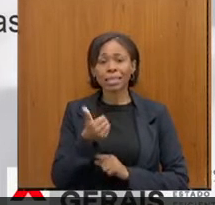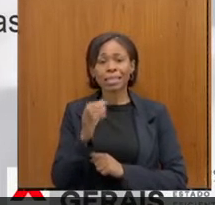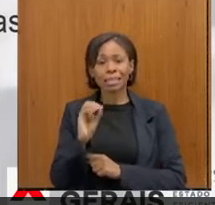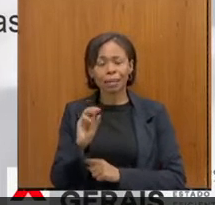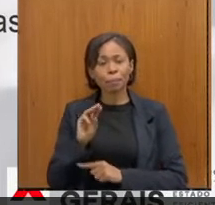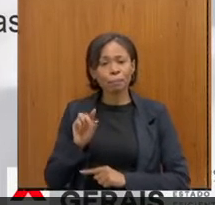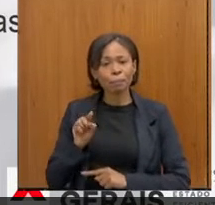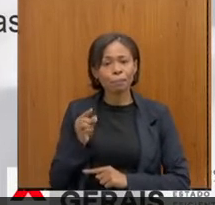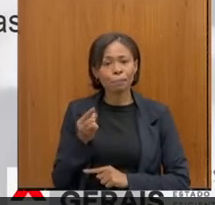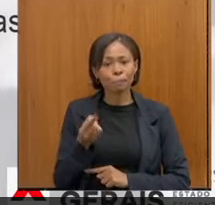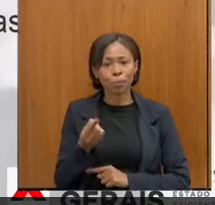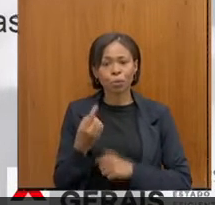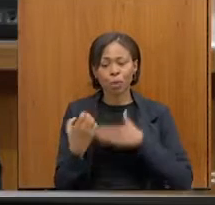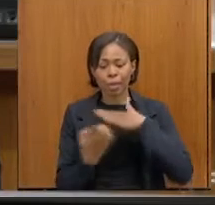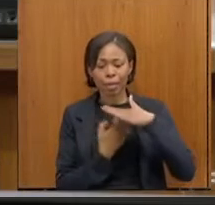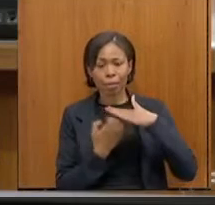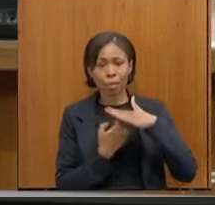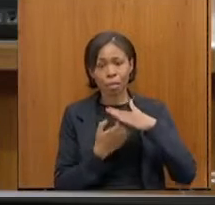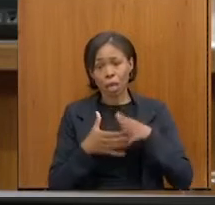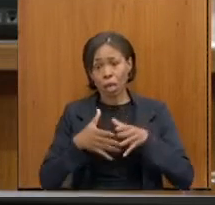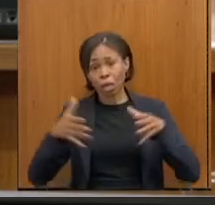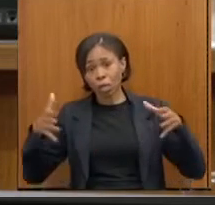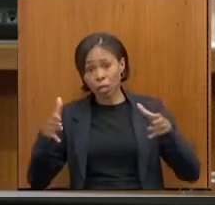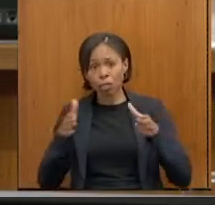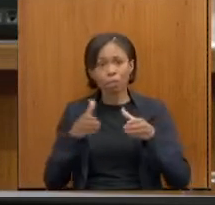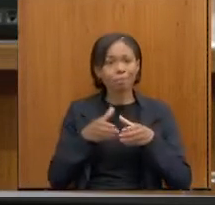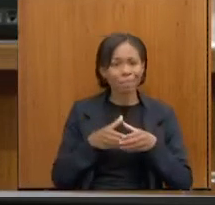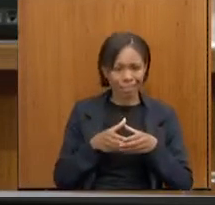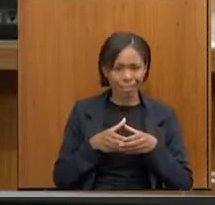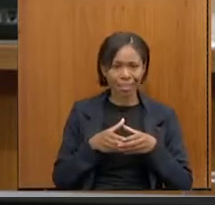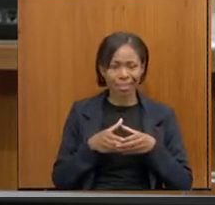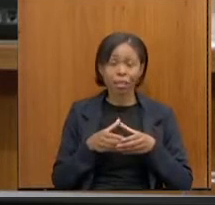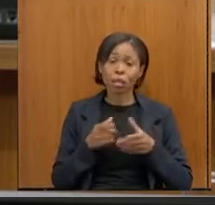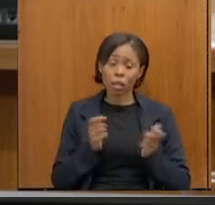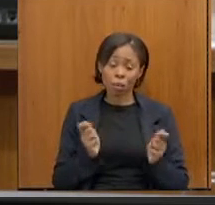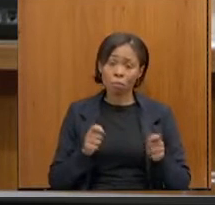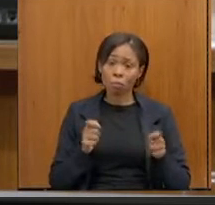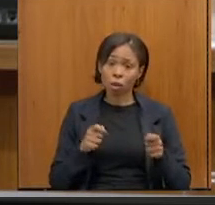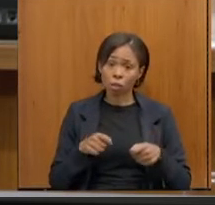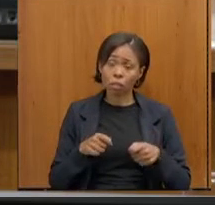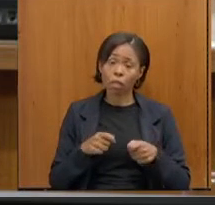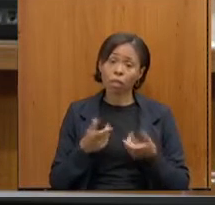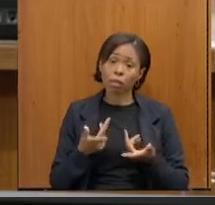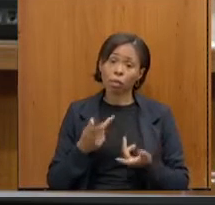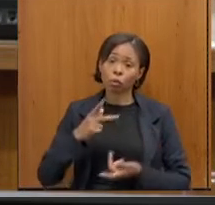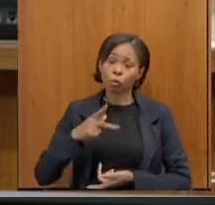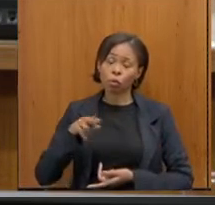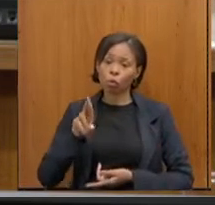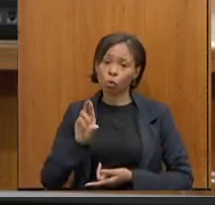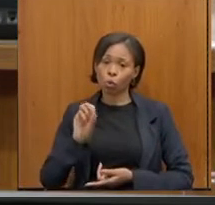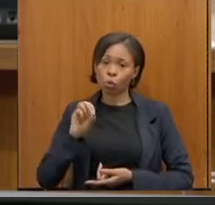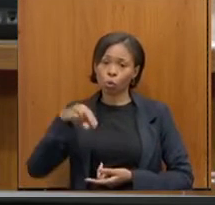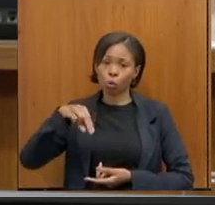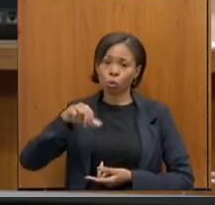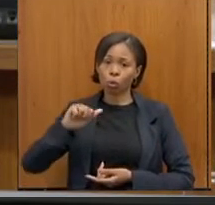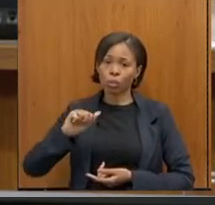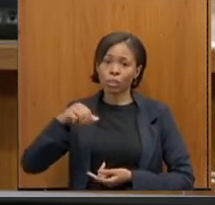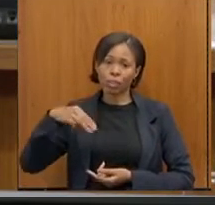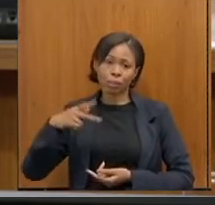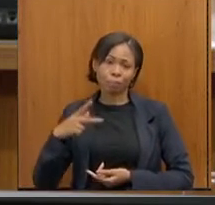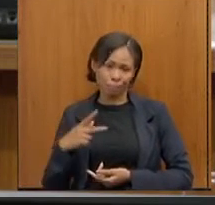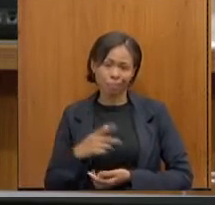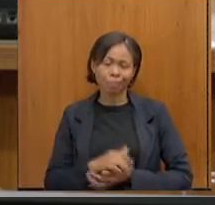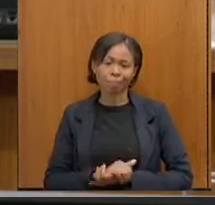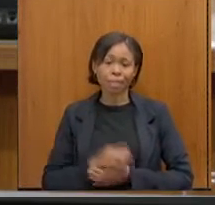Micro e Pequenas Empresas que estariam aptas pela política do PRONAF que tinha seus critérios